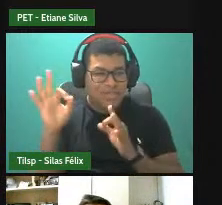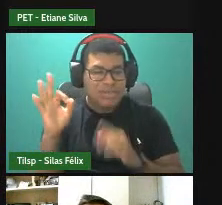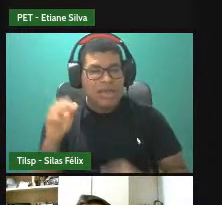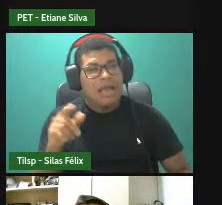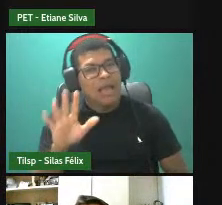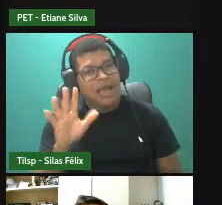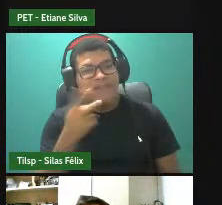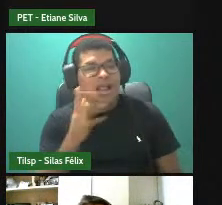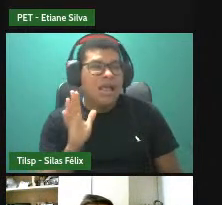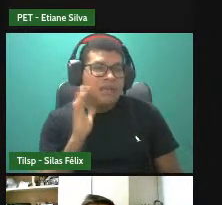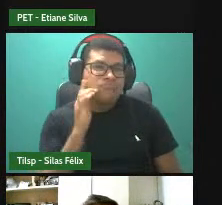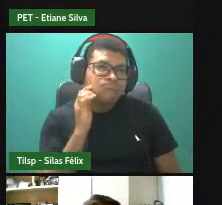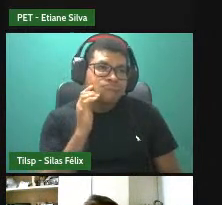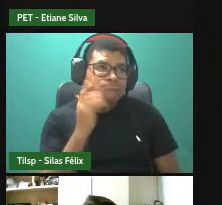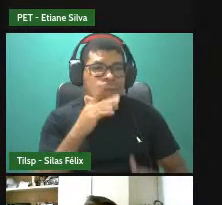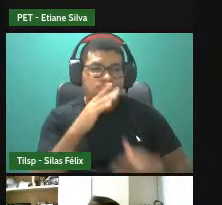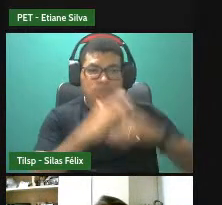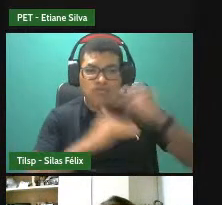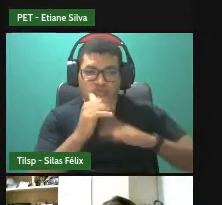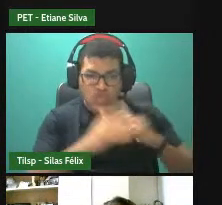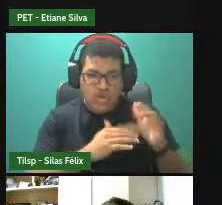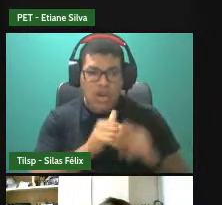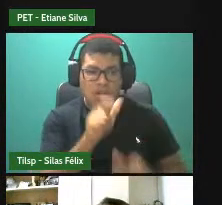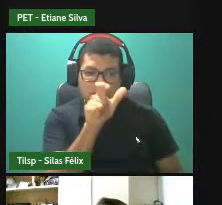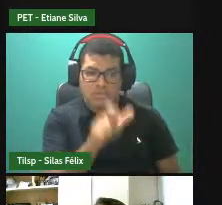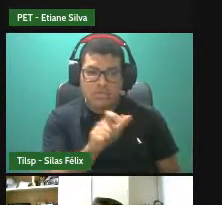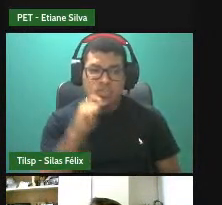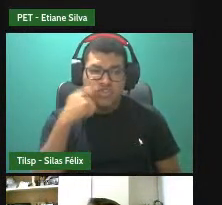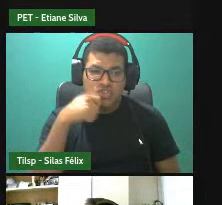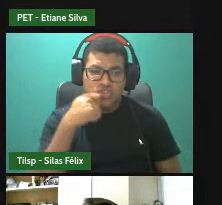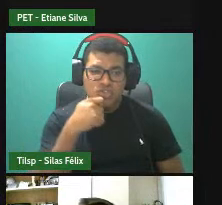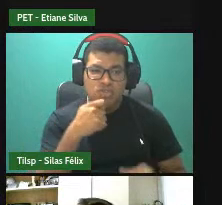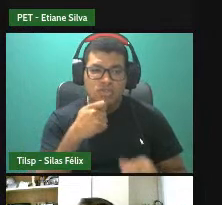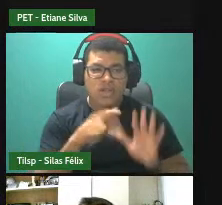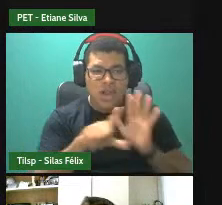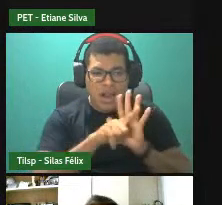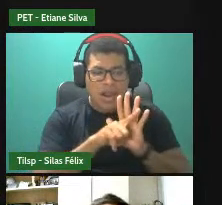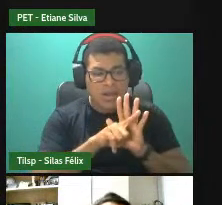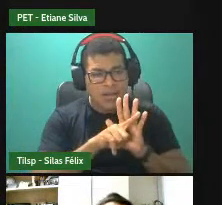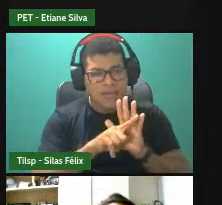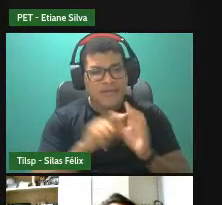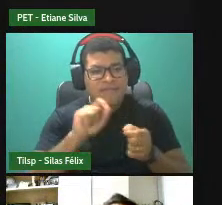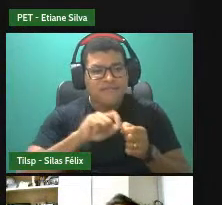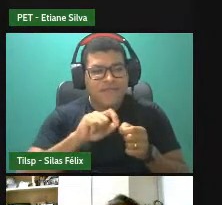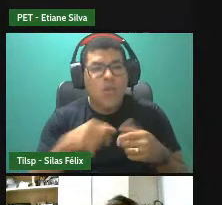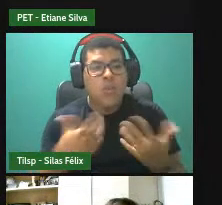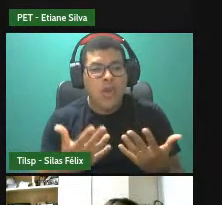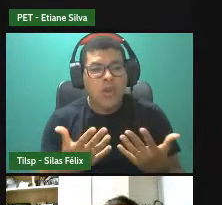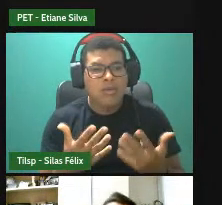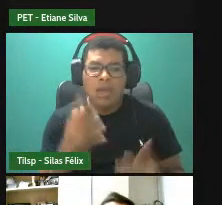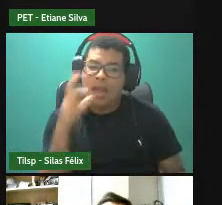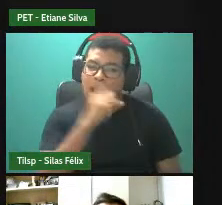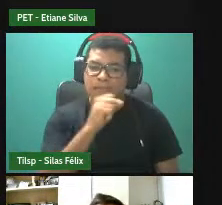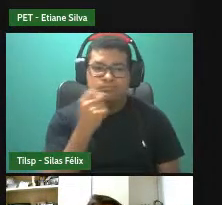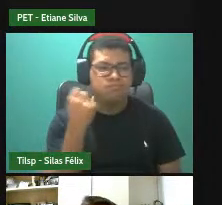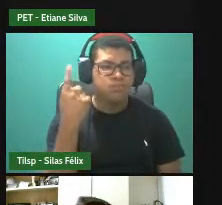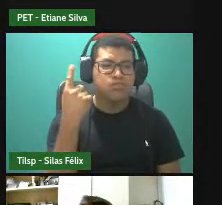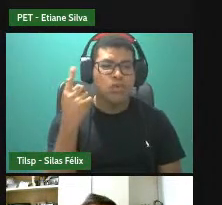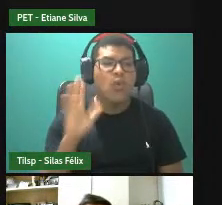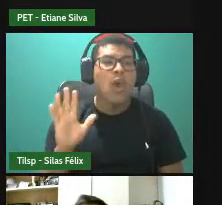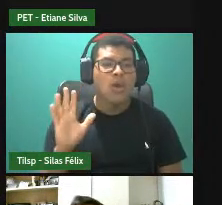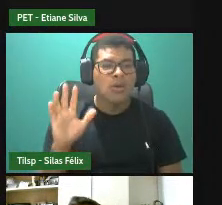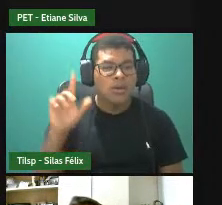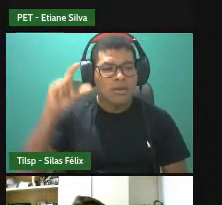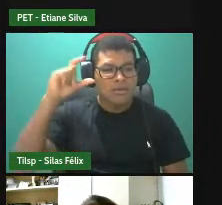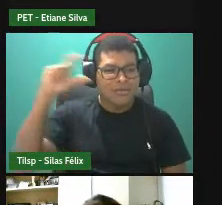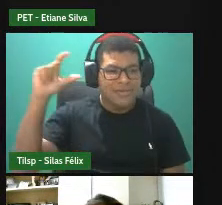olha, o que um profissional de odontologia legal faz? Eu acredito que a identificação humana já apareceria ali num primeiro ponto mesmo, falar,